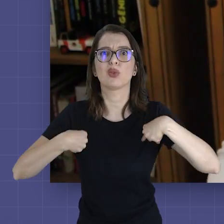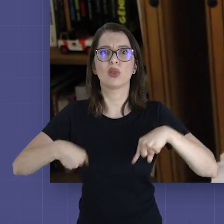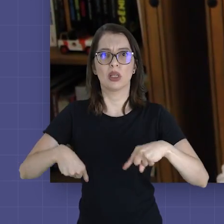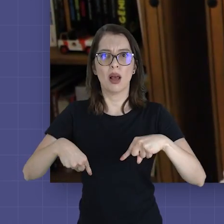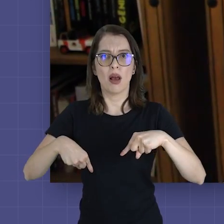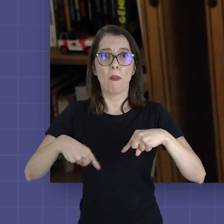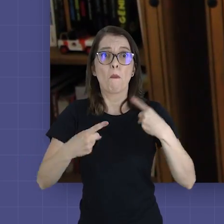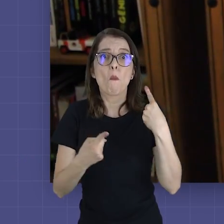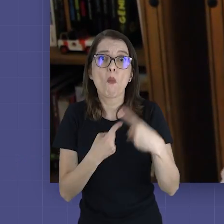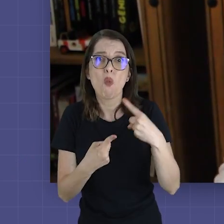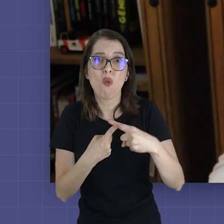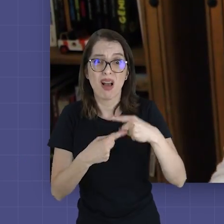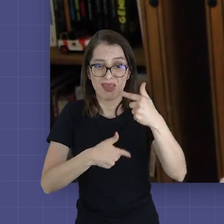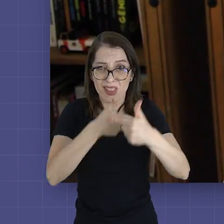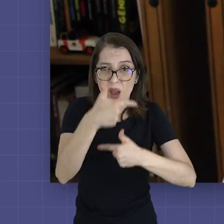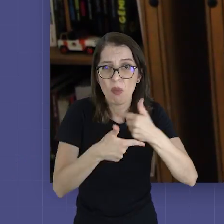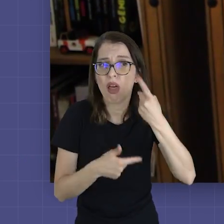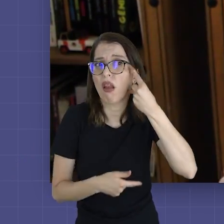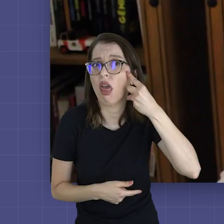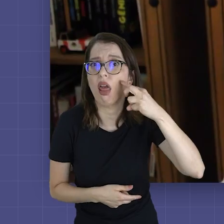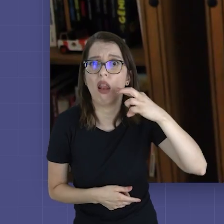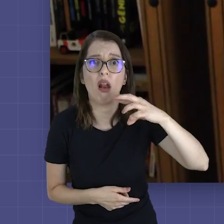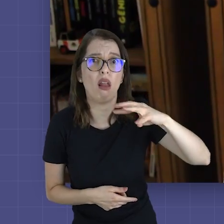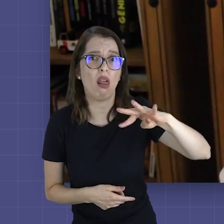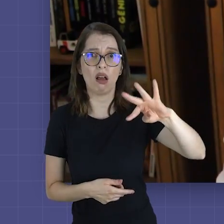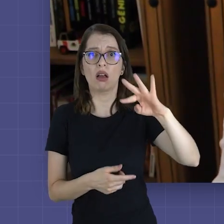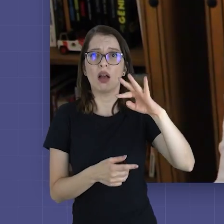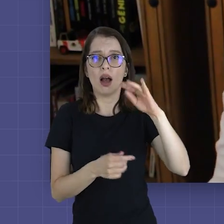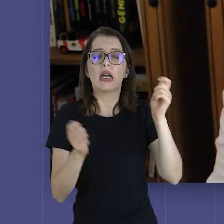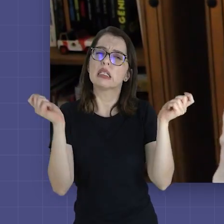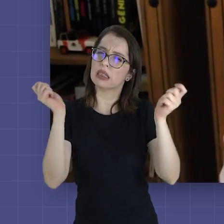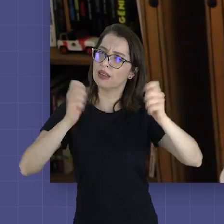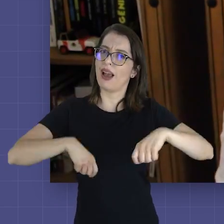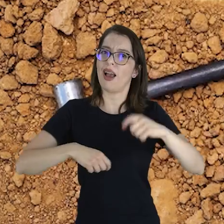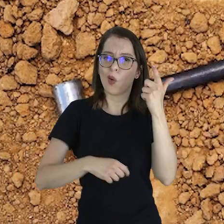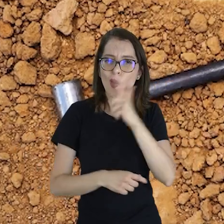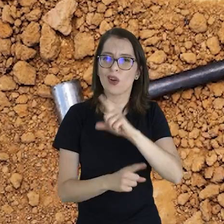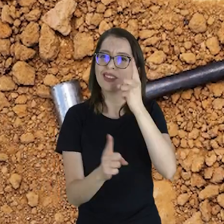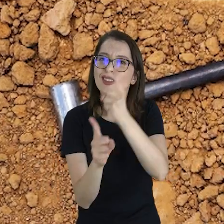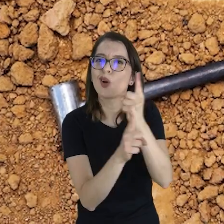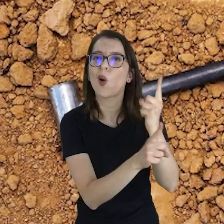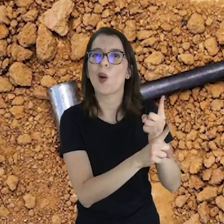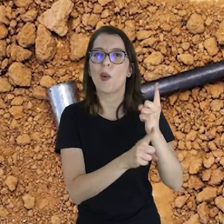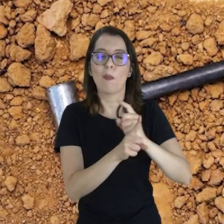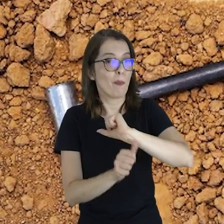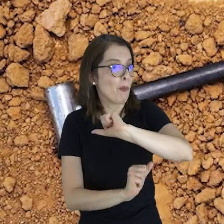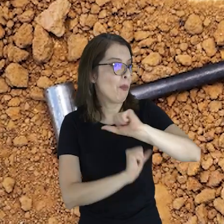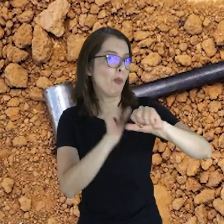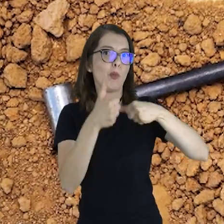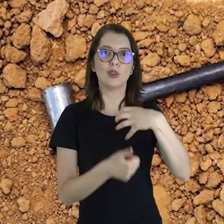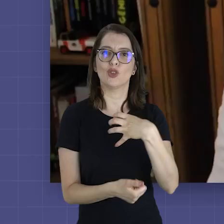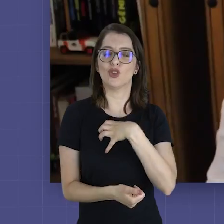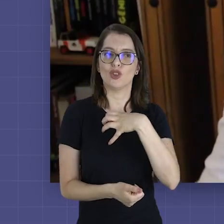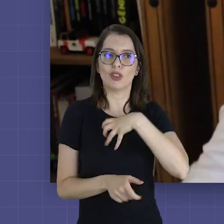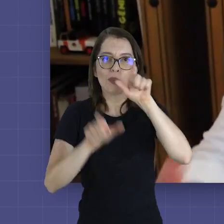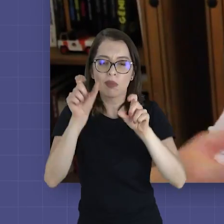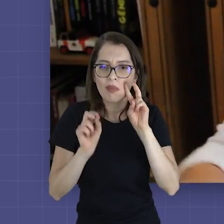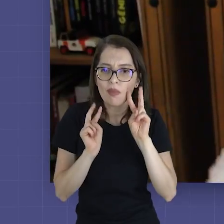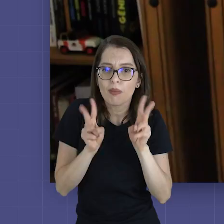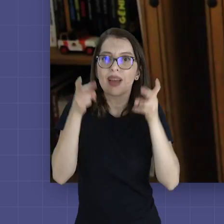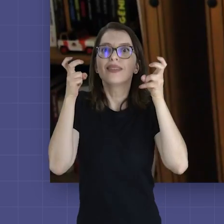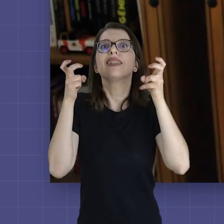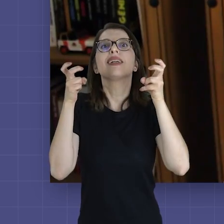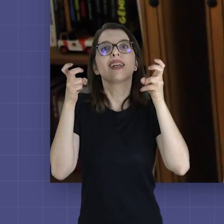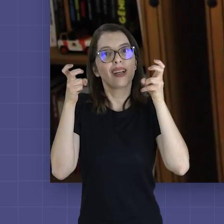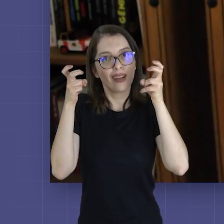Uma expedição pode durar dias, meses, mas tudo vale a pena por uma descoberta que pode mudar a forma como a gente